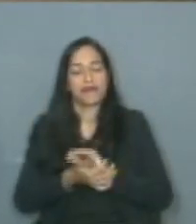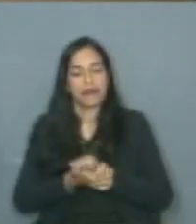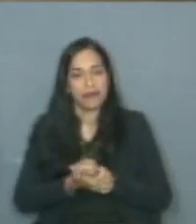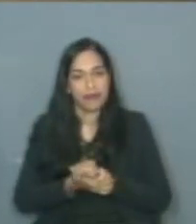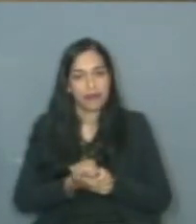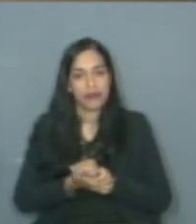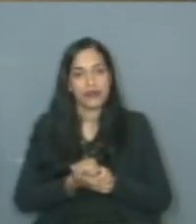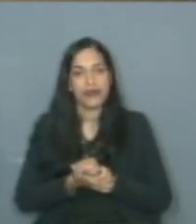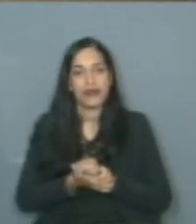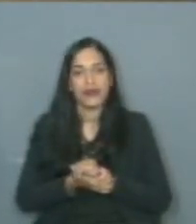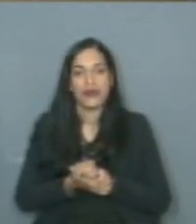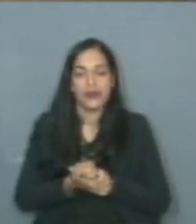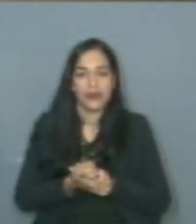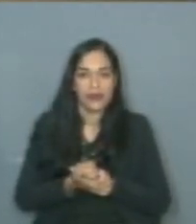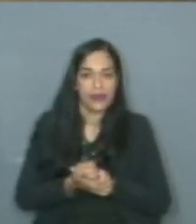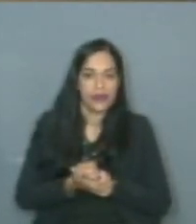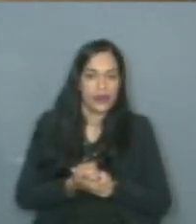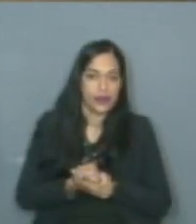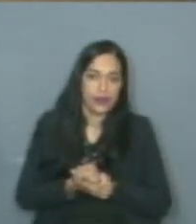Recife